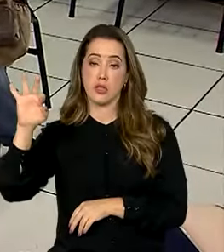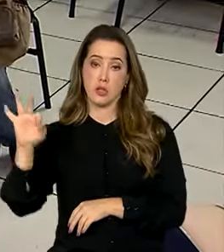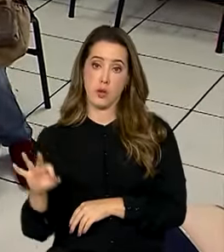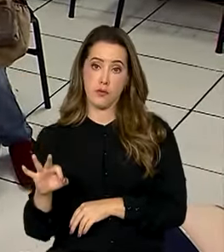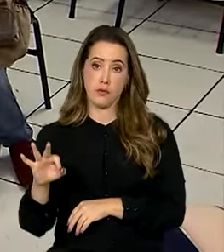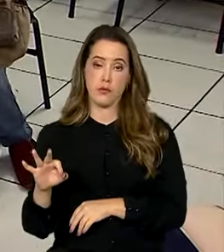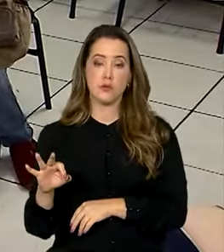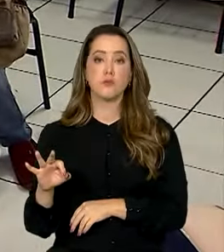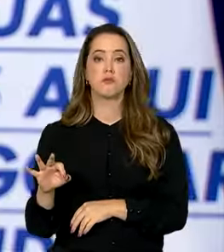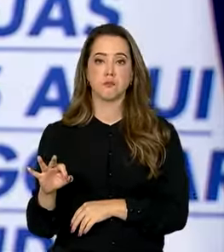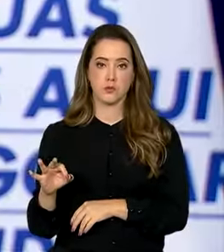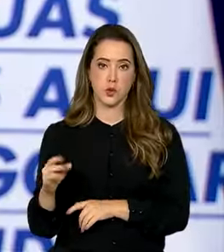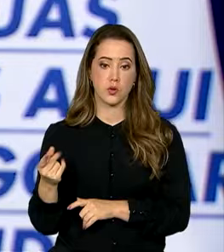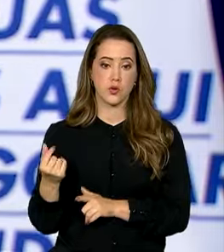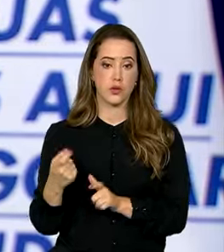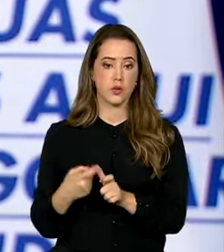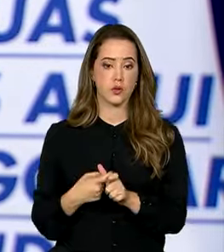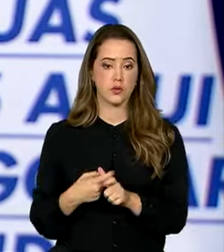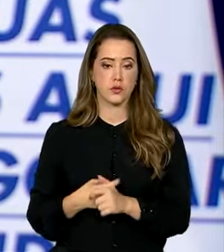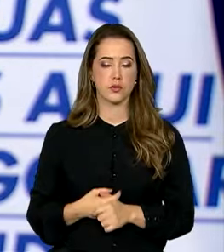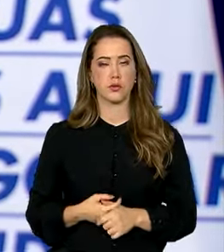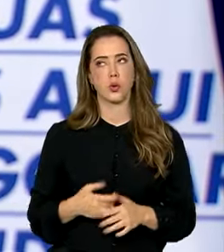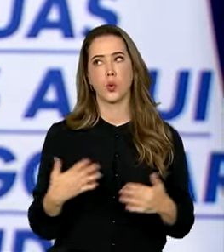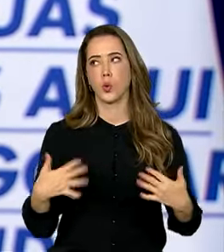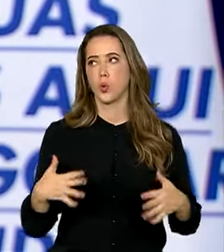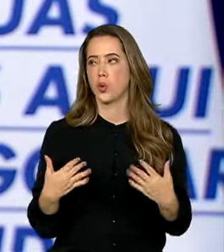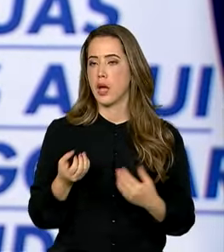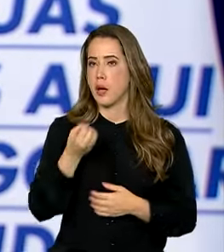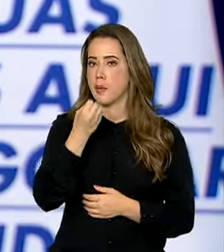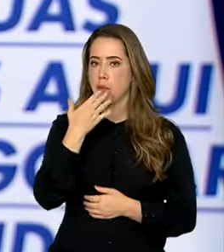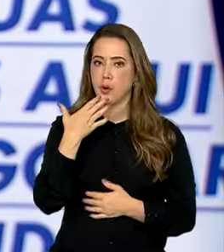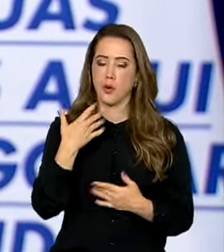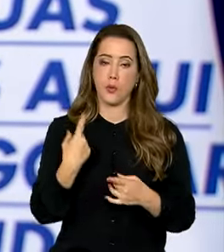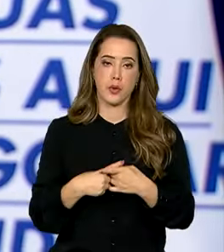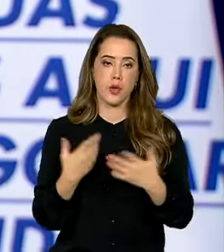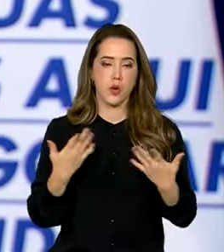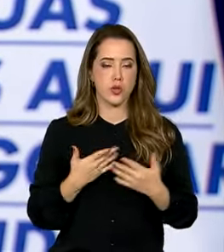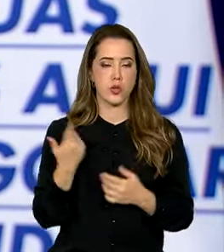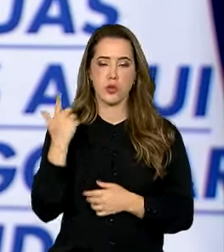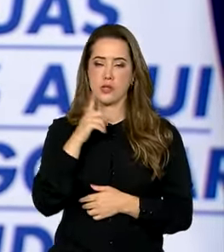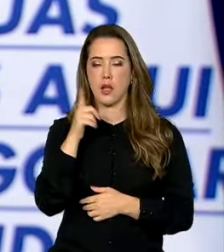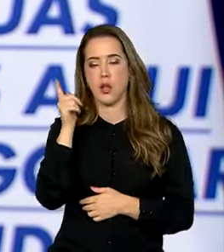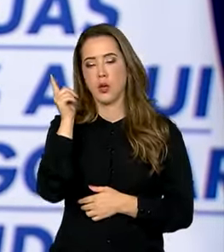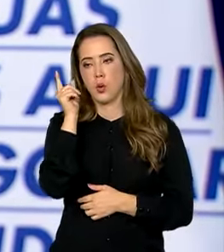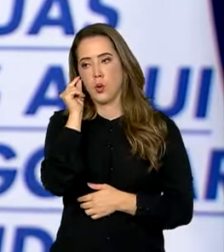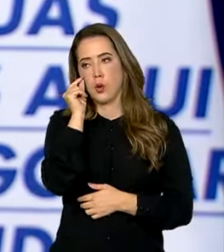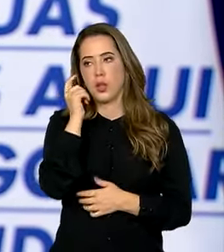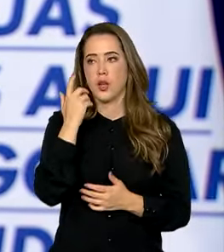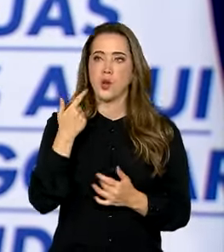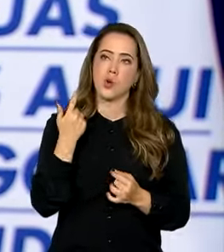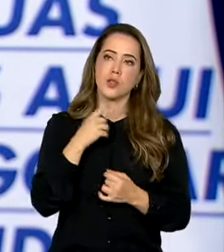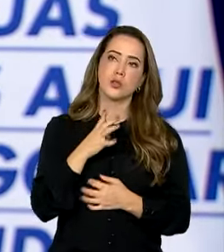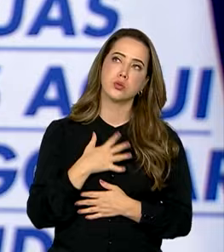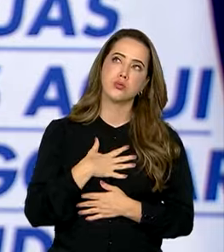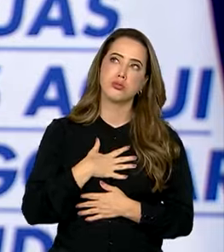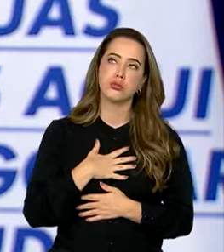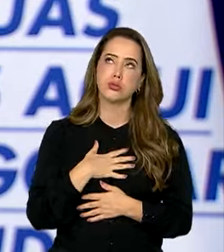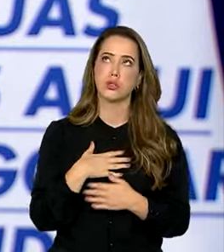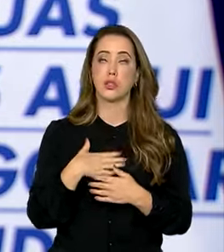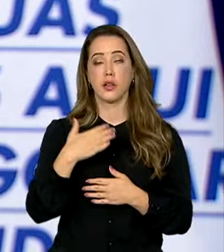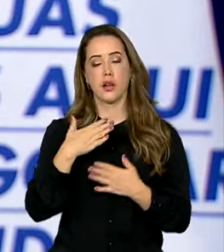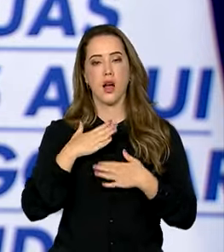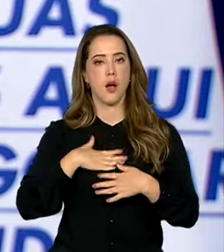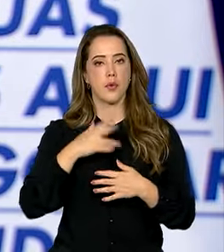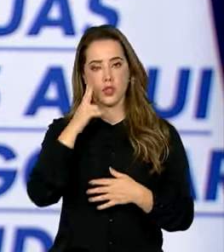99% da dívida. Olha, é um alívio muito grande, né? Porque hoje você consegue dormir, você consegue respirar, você não tem aquela preocupação de ficar